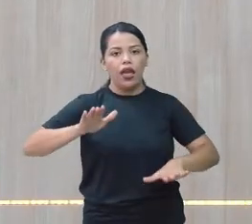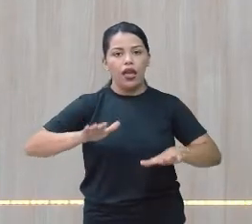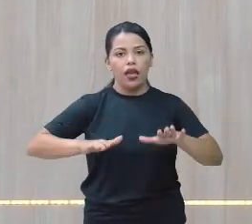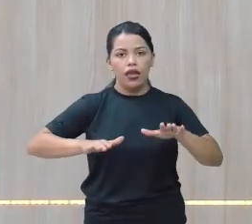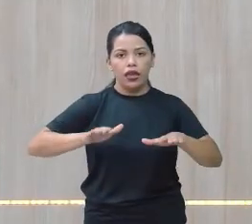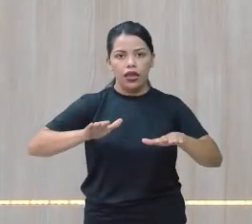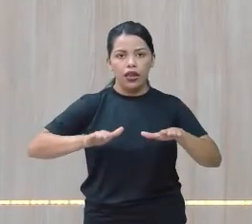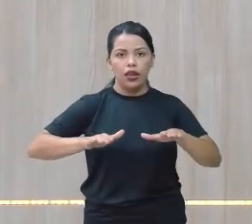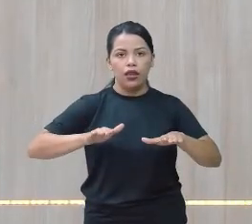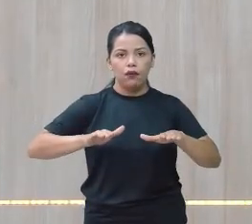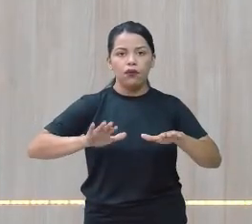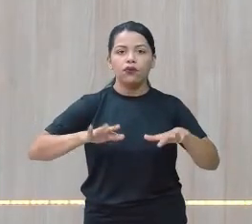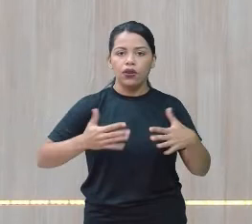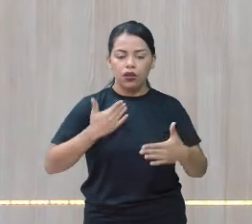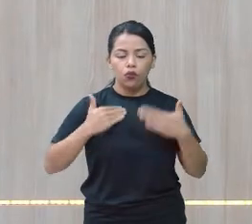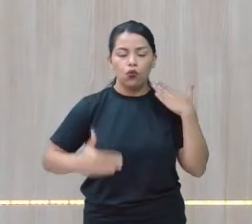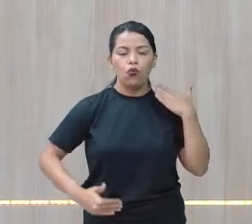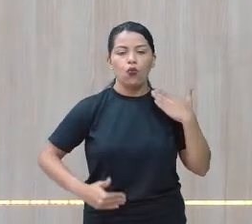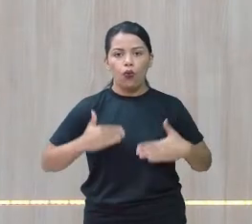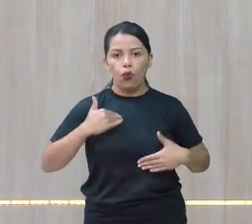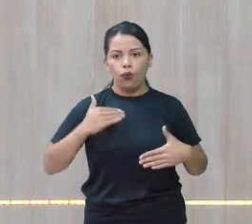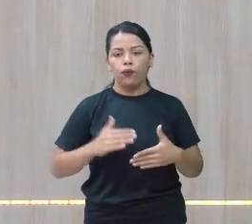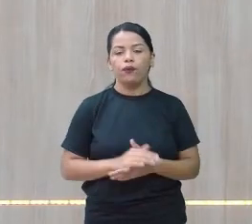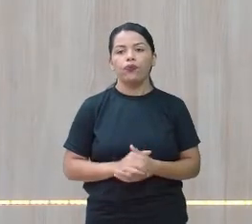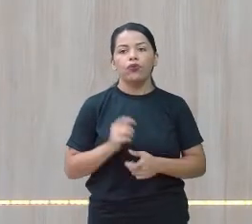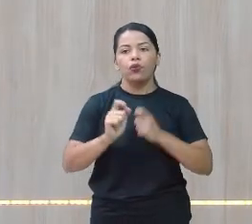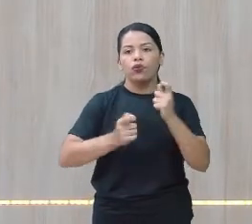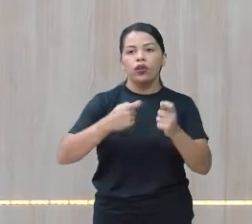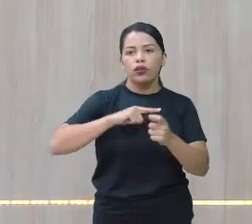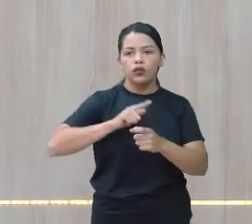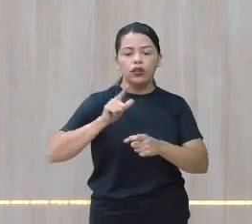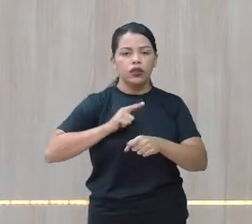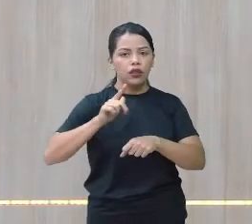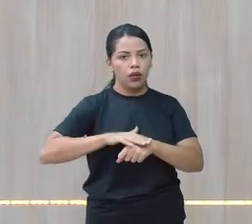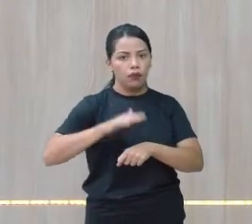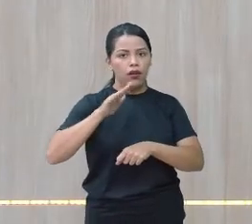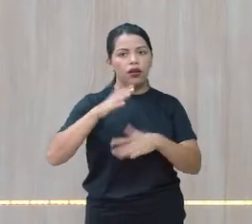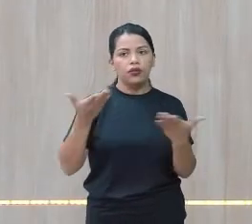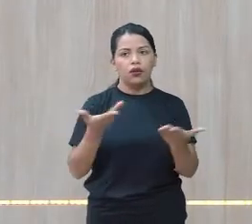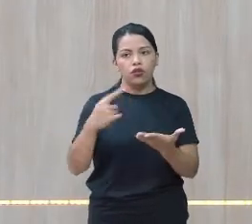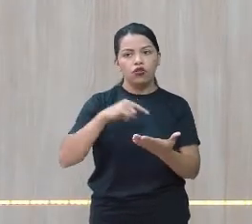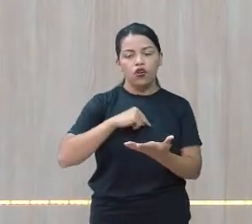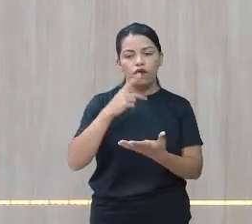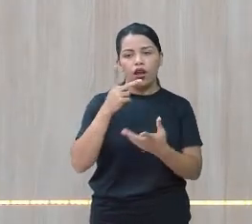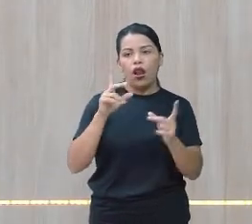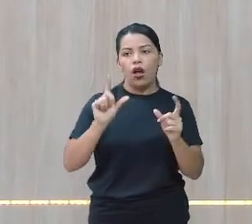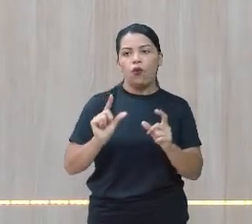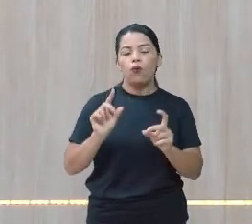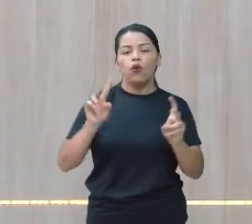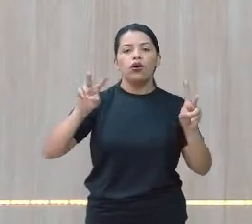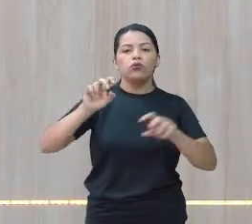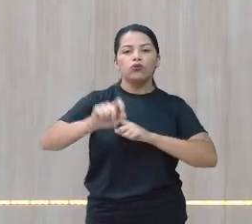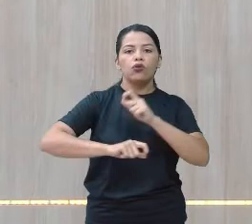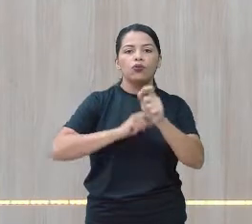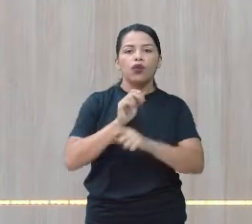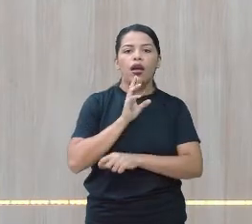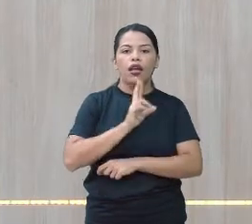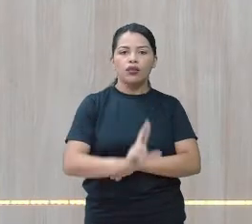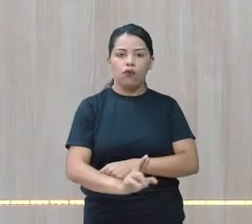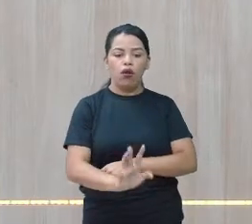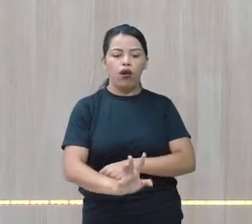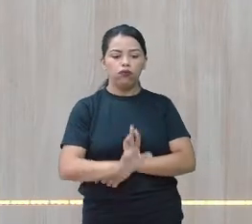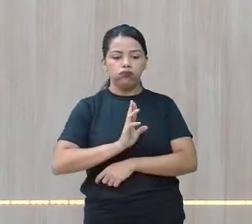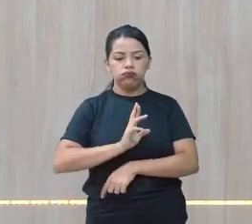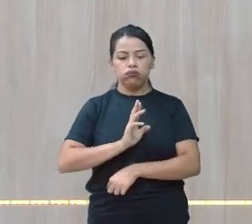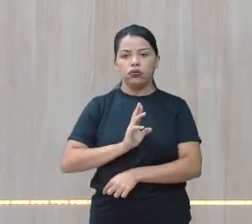estágio, né, equilibrado. O que é que nós temos mais? Nós agora vamos falar um pouquinho da resposta reflexa